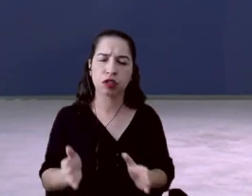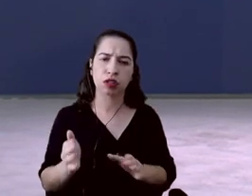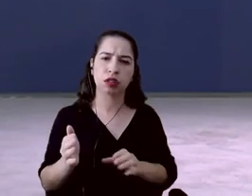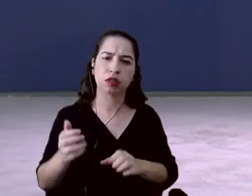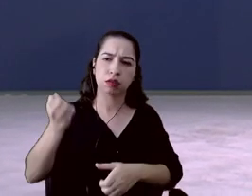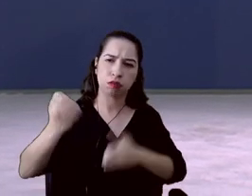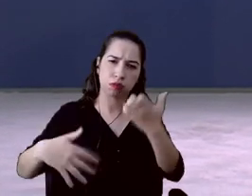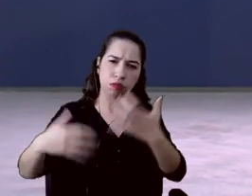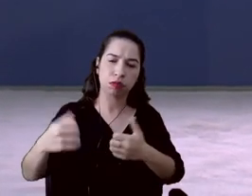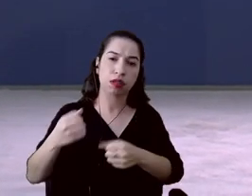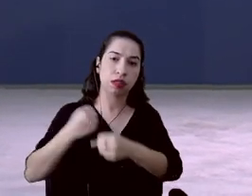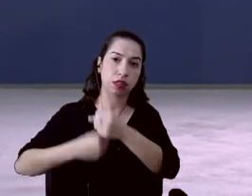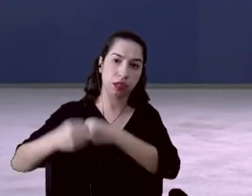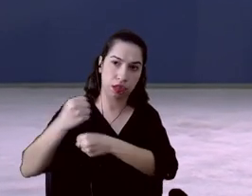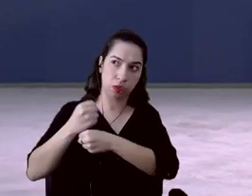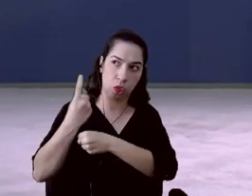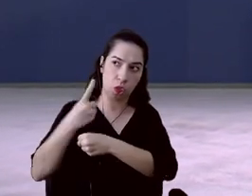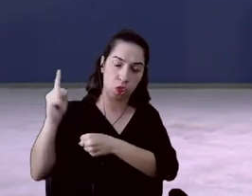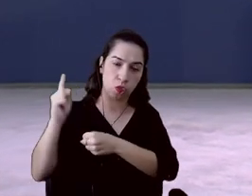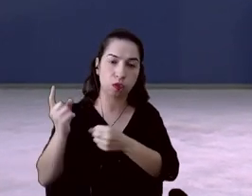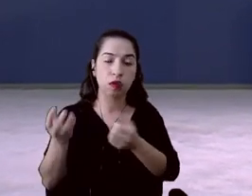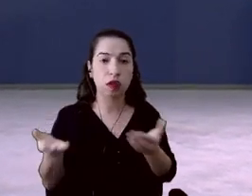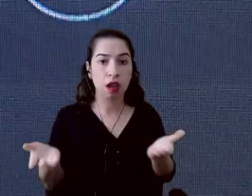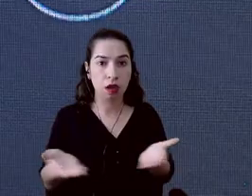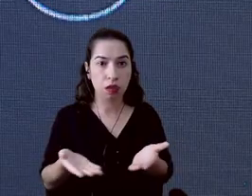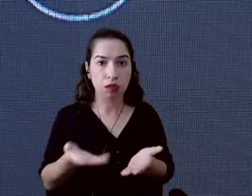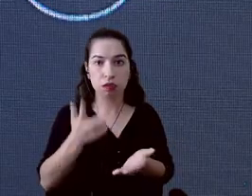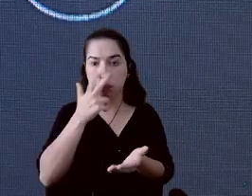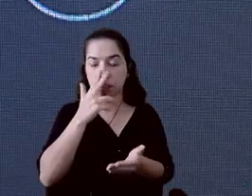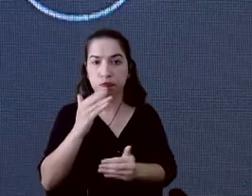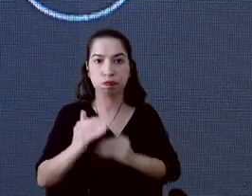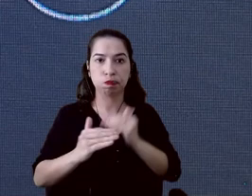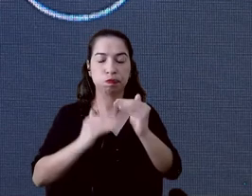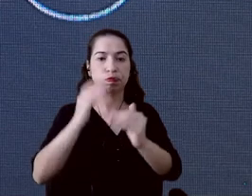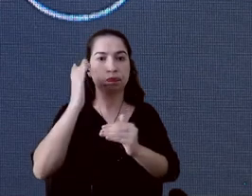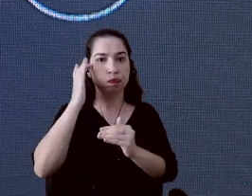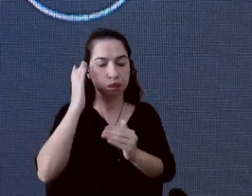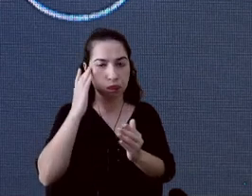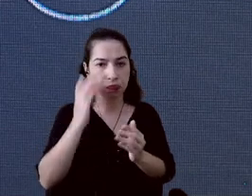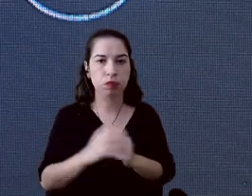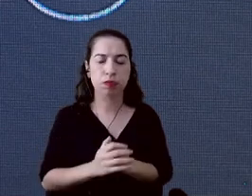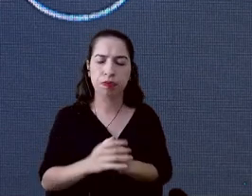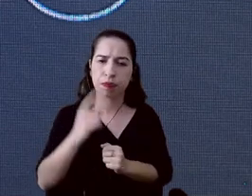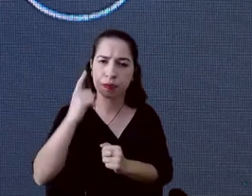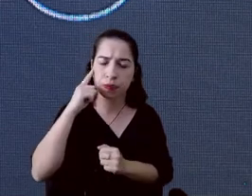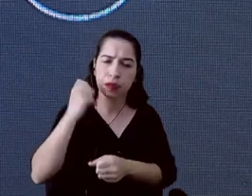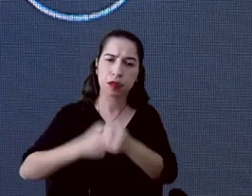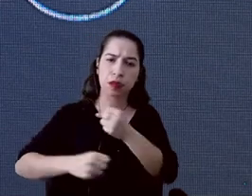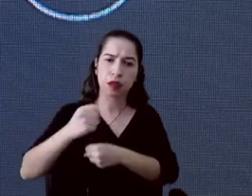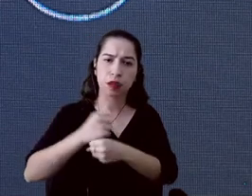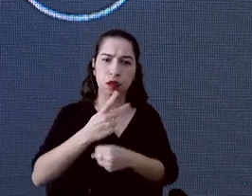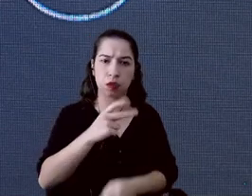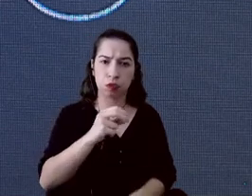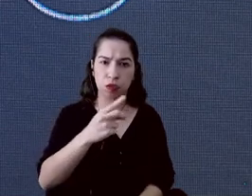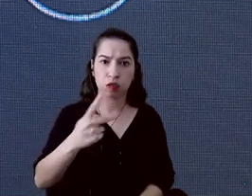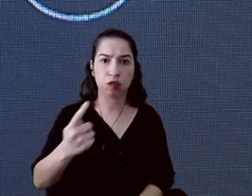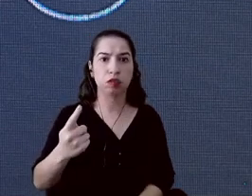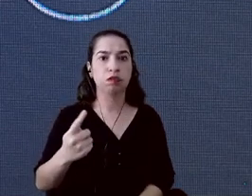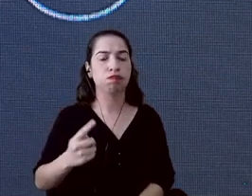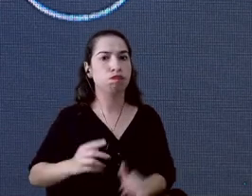último ano e agora a gente já vimos até uma maturidade dele mas eu acho que 2021 foi um auge de